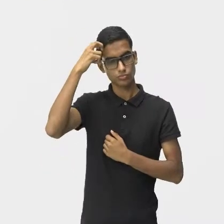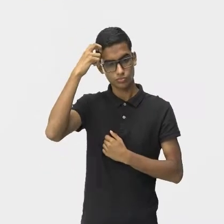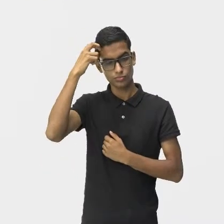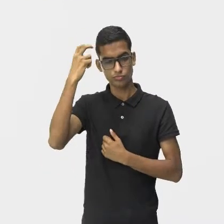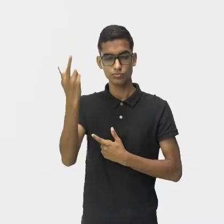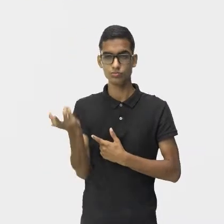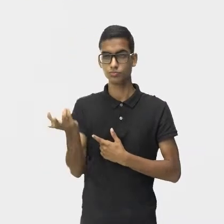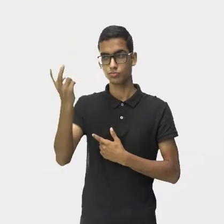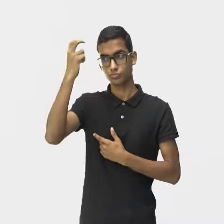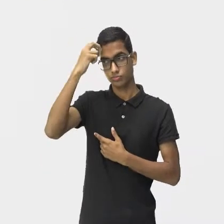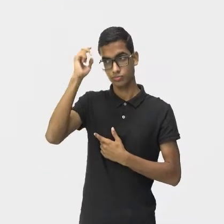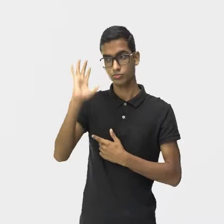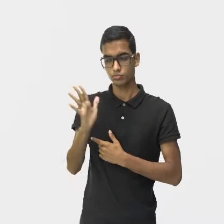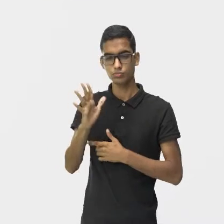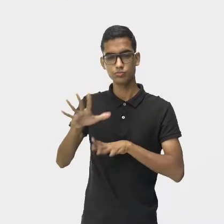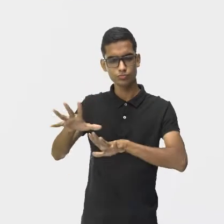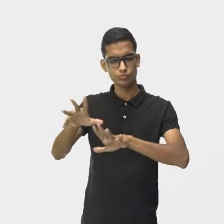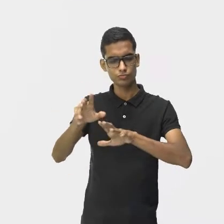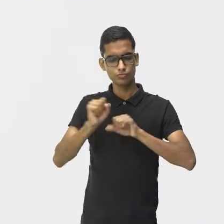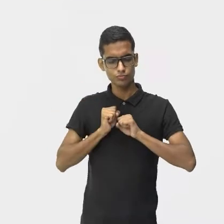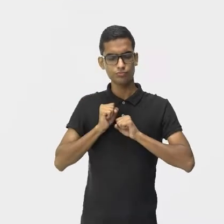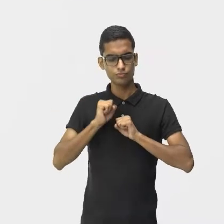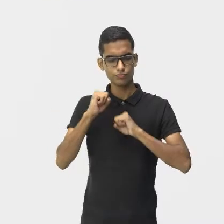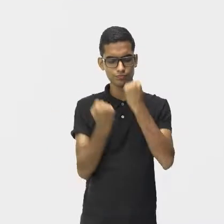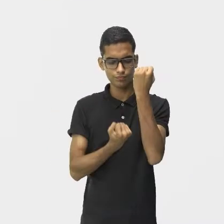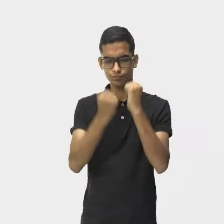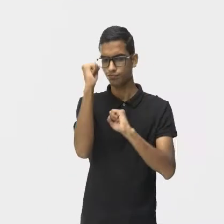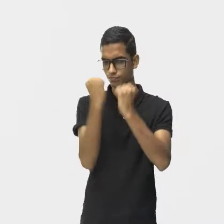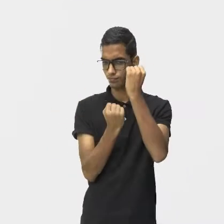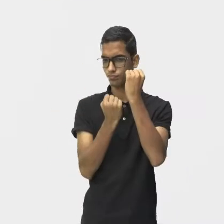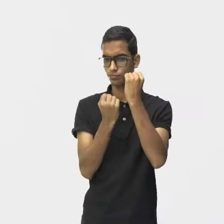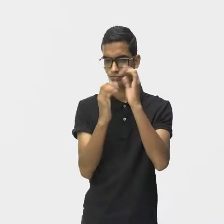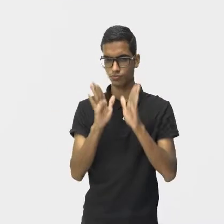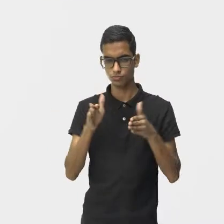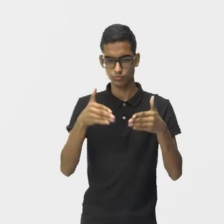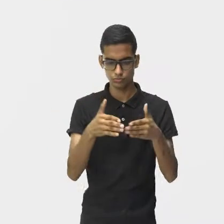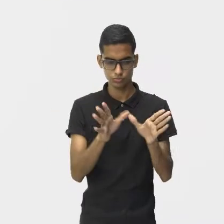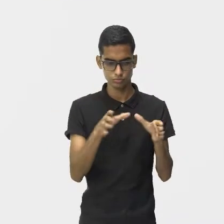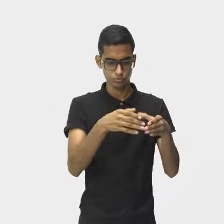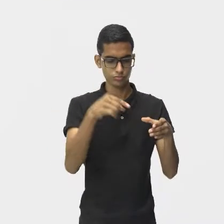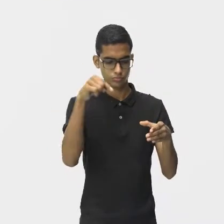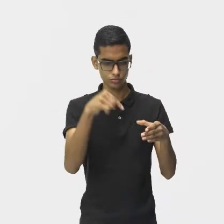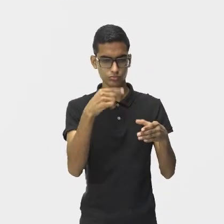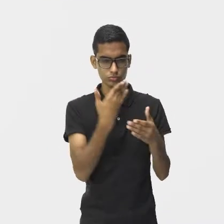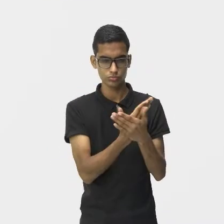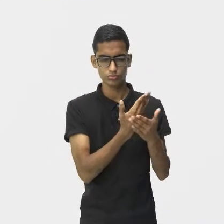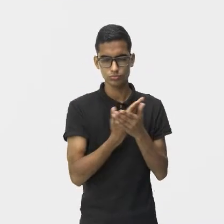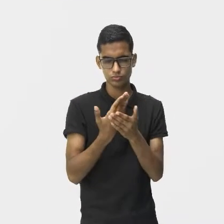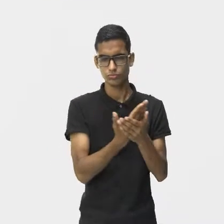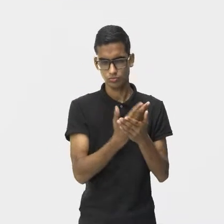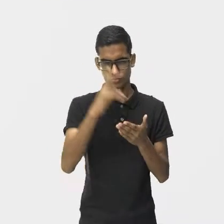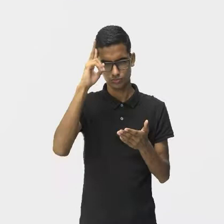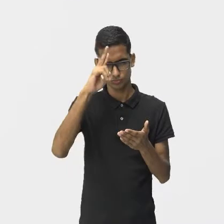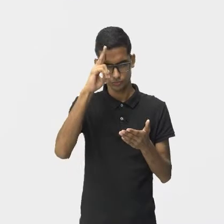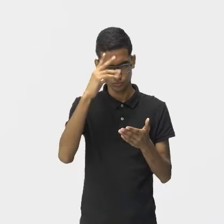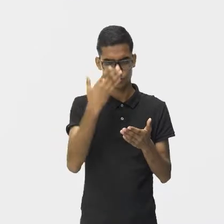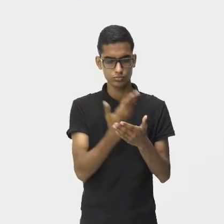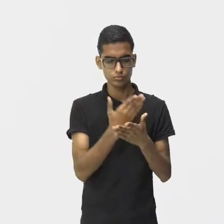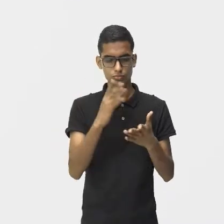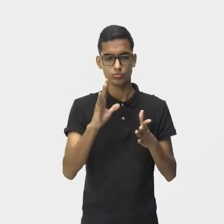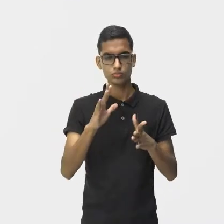adotada pela indústria. Eles se preocuparam, esse grupo de estudiosos, de sociólogos, eles